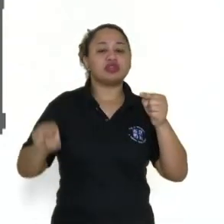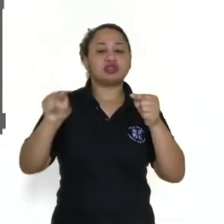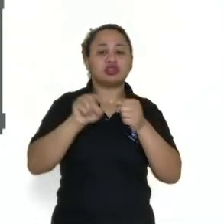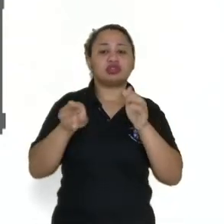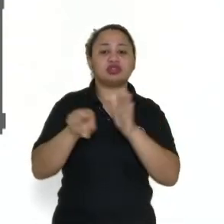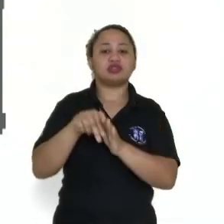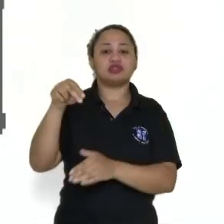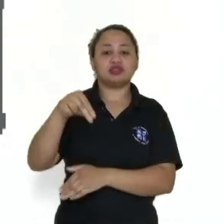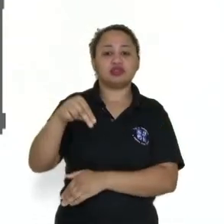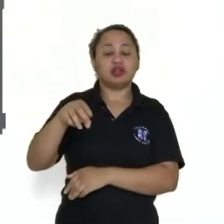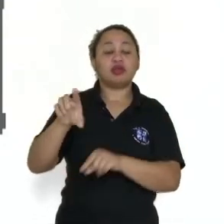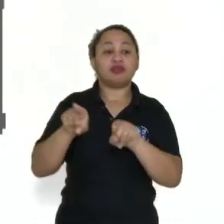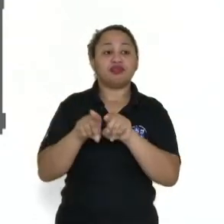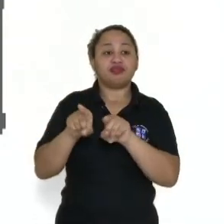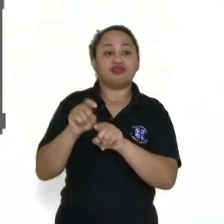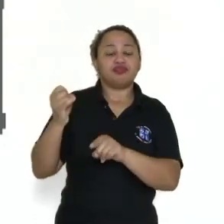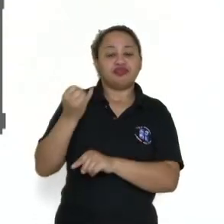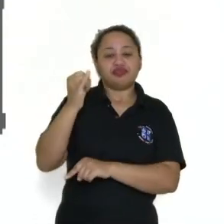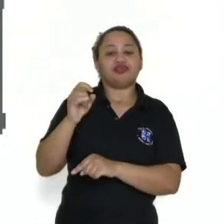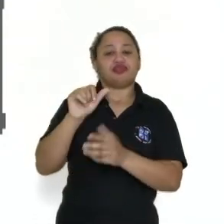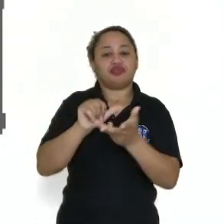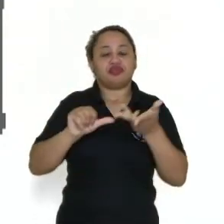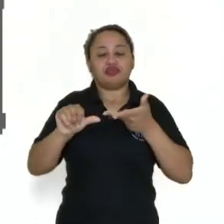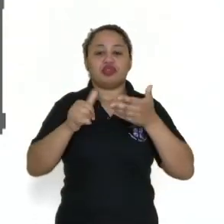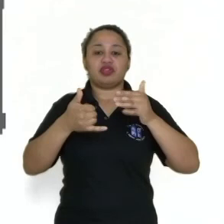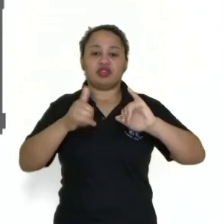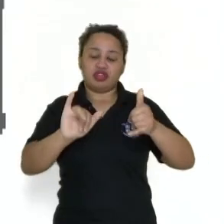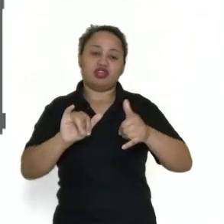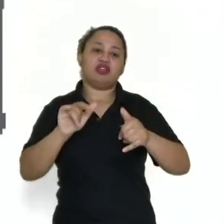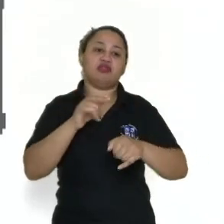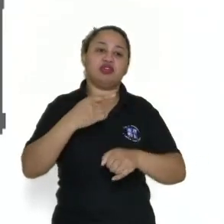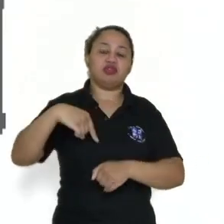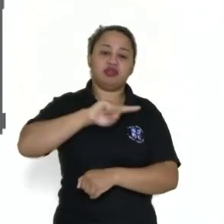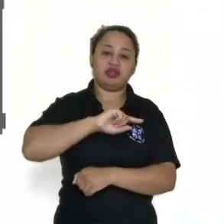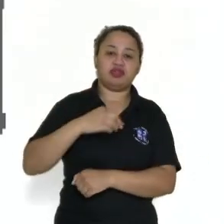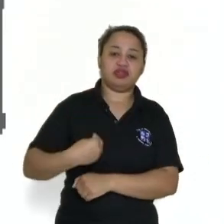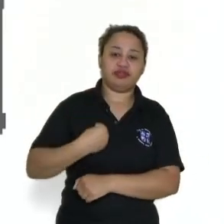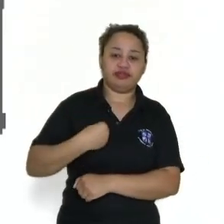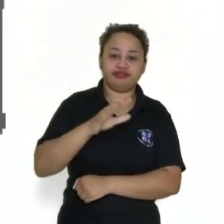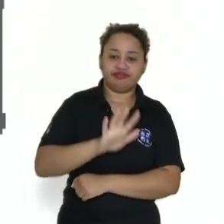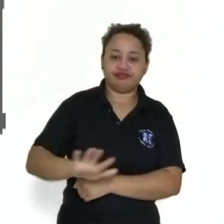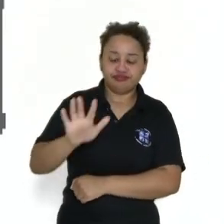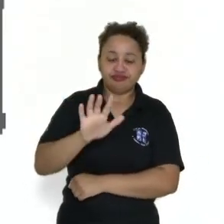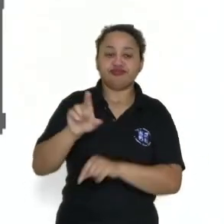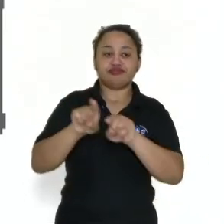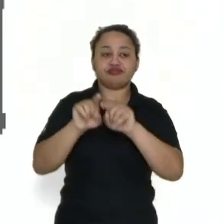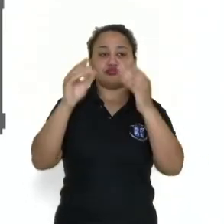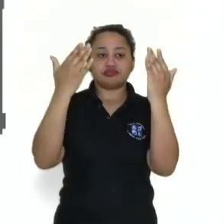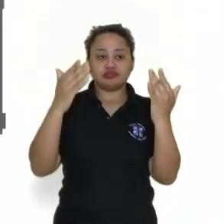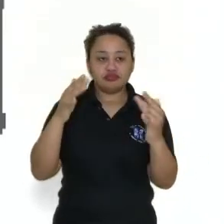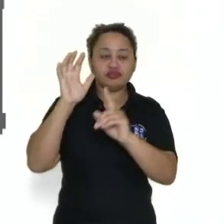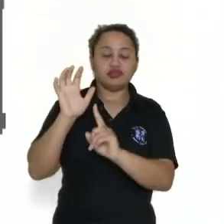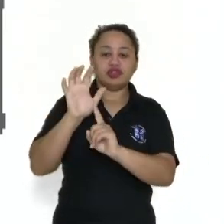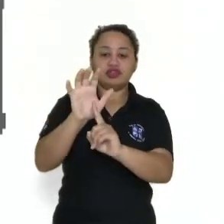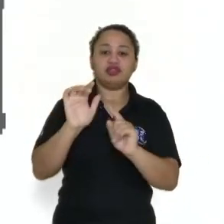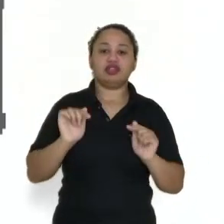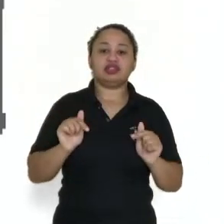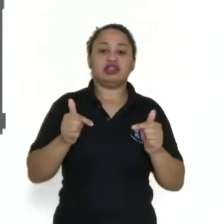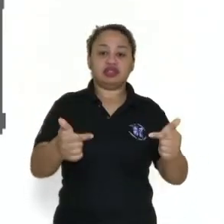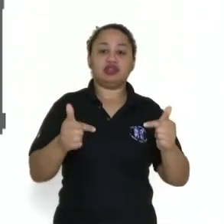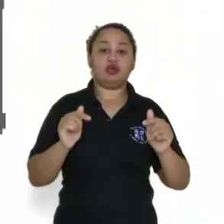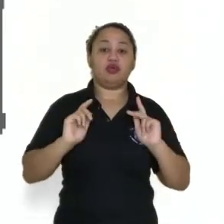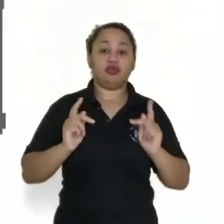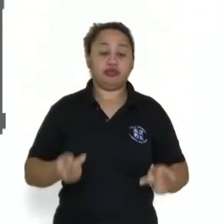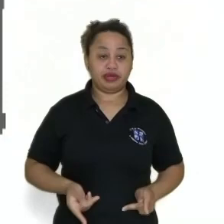importância desse composto químico, né, no ambiente, para a nossa vida de modo geral. Analisamos também a interferência humana acerca desse